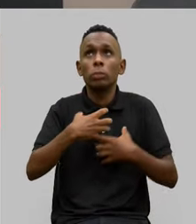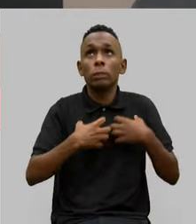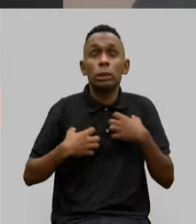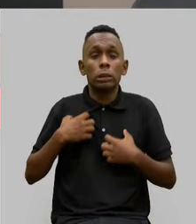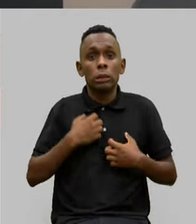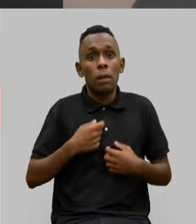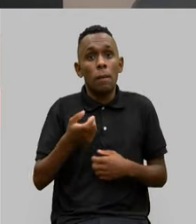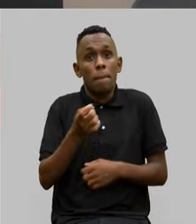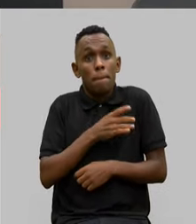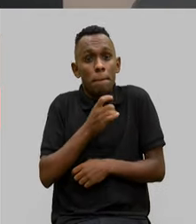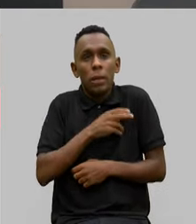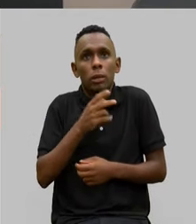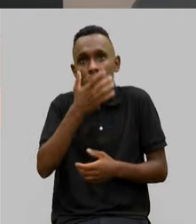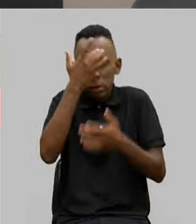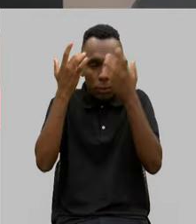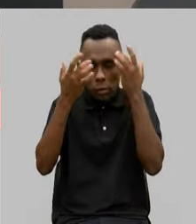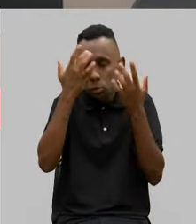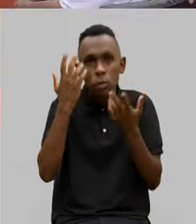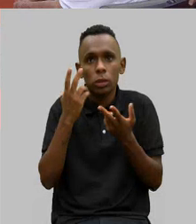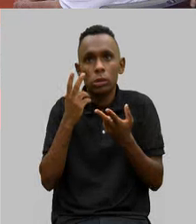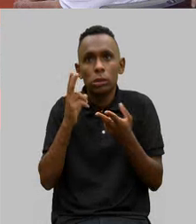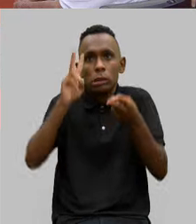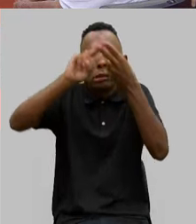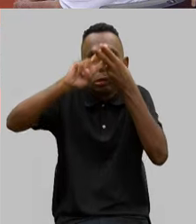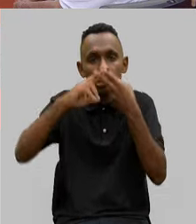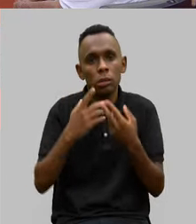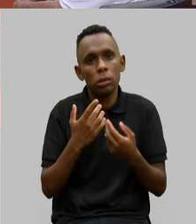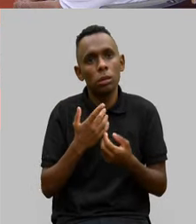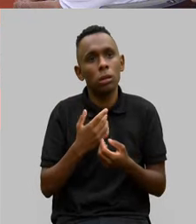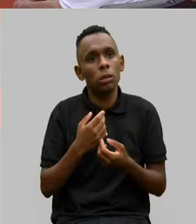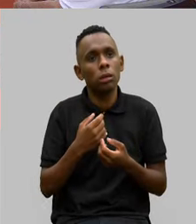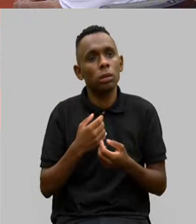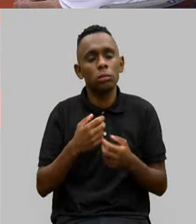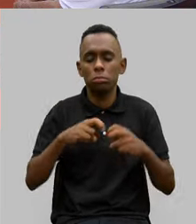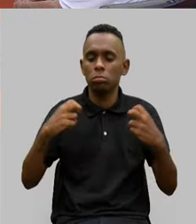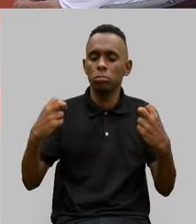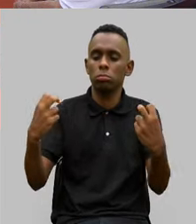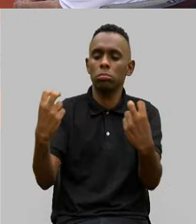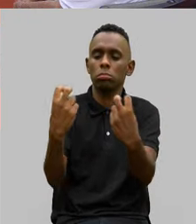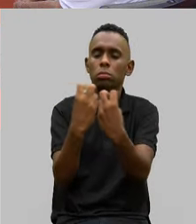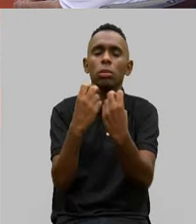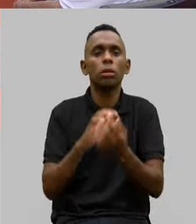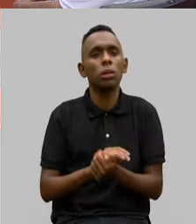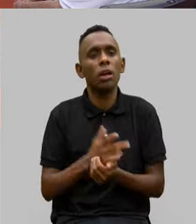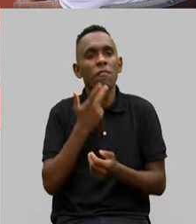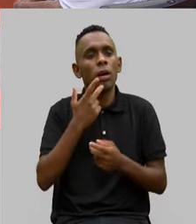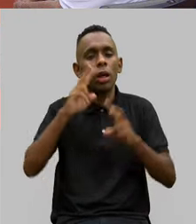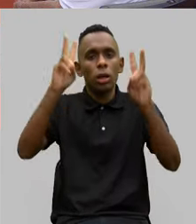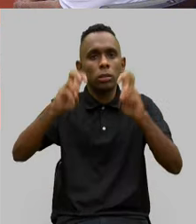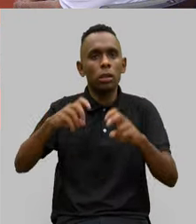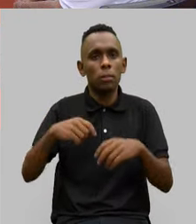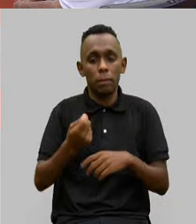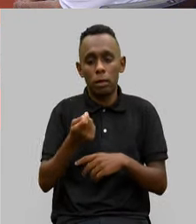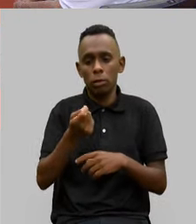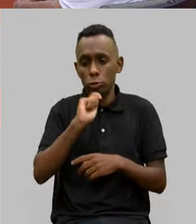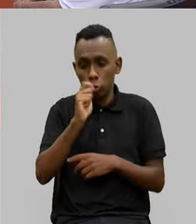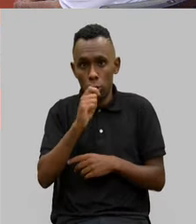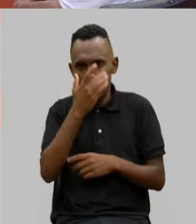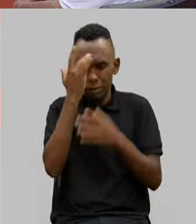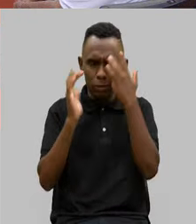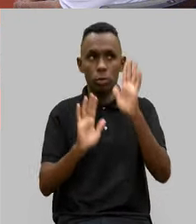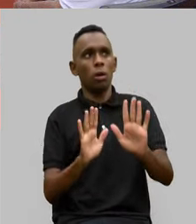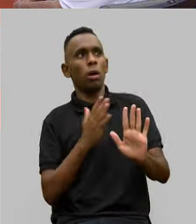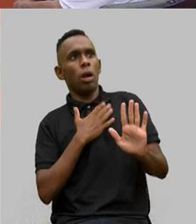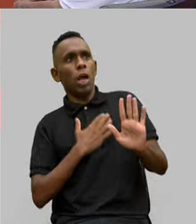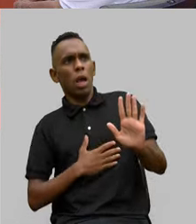Pânico moral bloqueia as pessoas você pode estar numa roda de amigos se você falar sobre drogas as pessoas já não mas espera